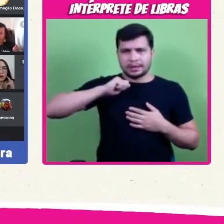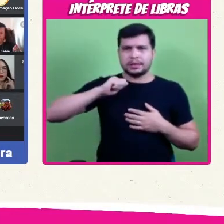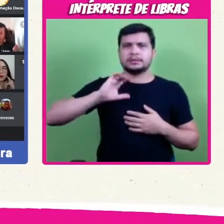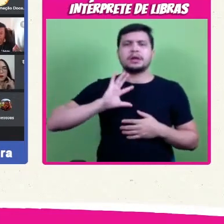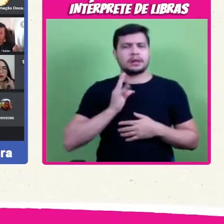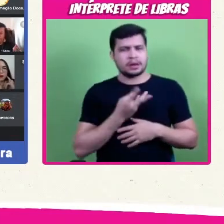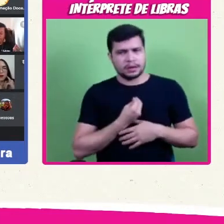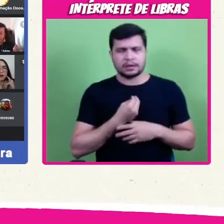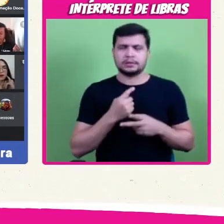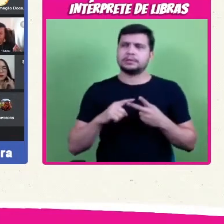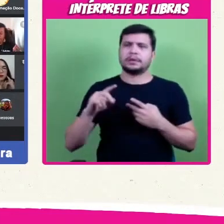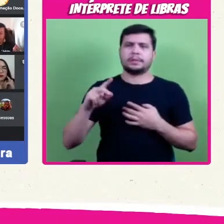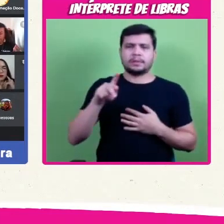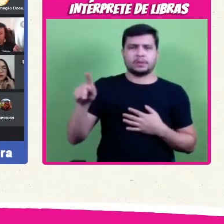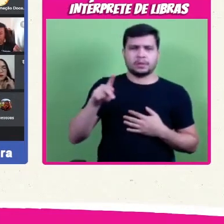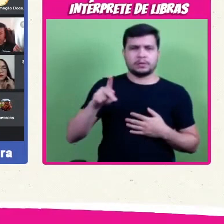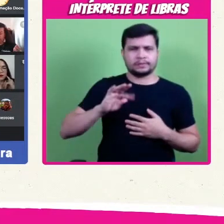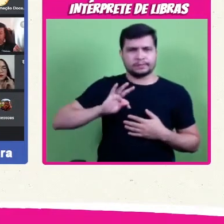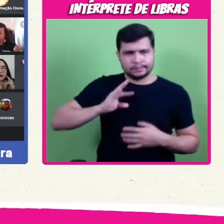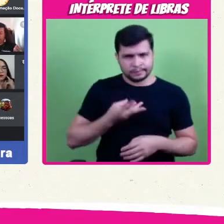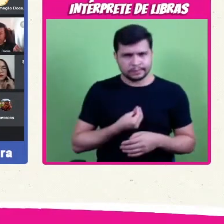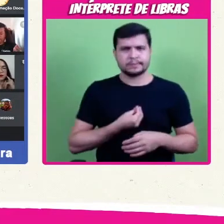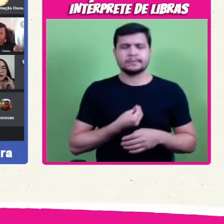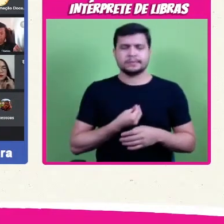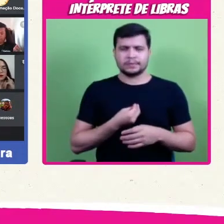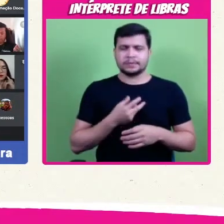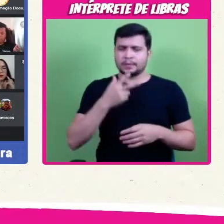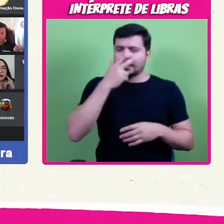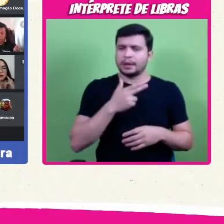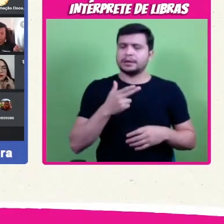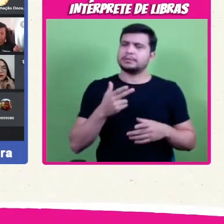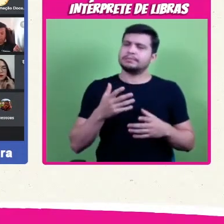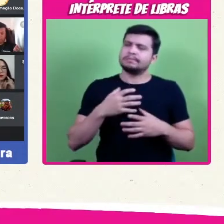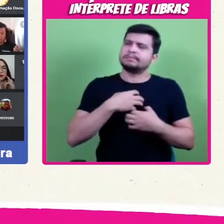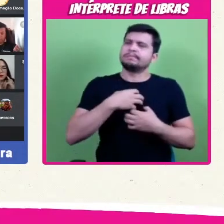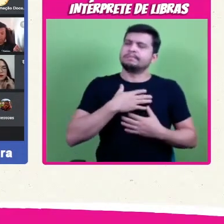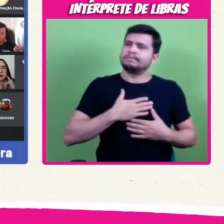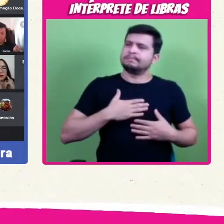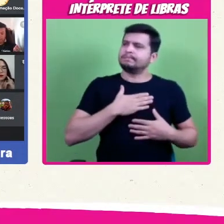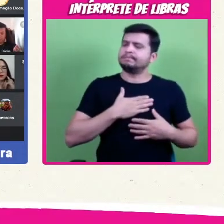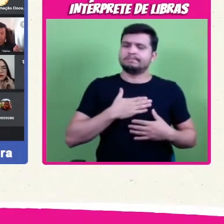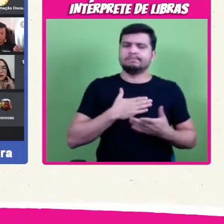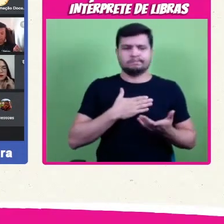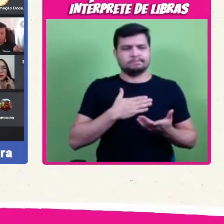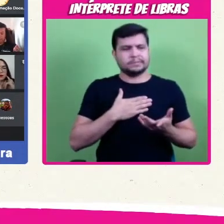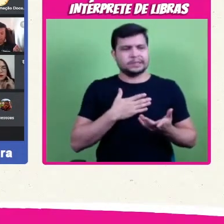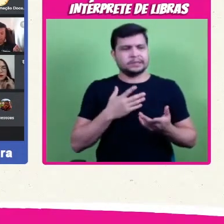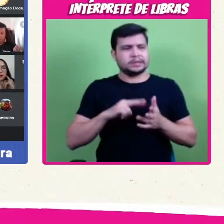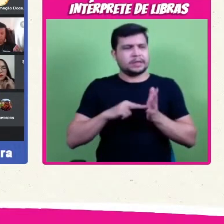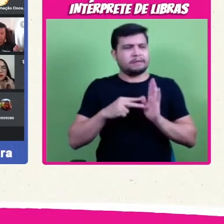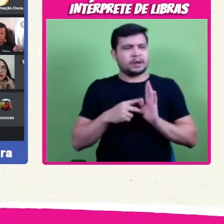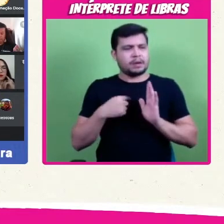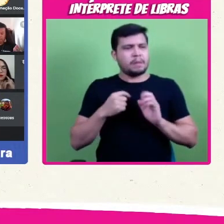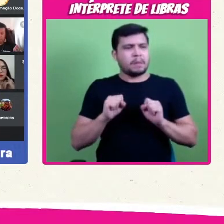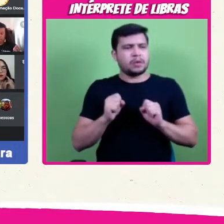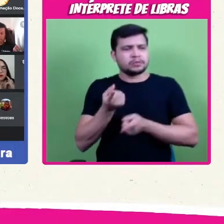professoras. Isso faz com que a gente tenha esse sentimento de, olha, eu posso chegar lá. Eu senti isso quando